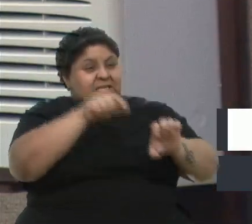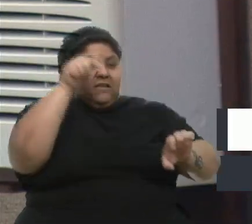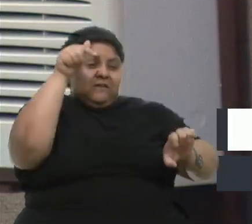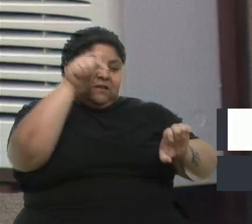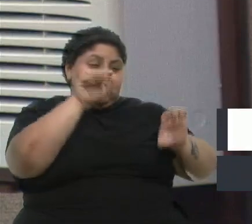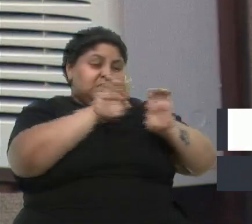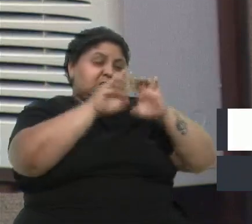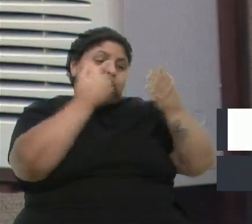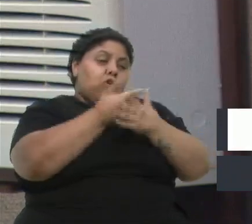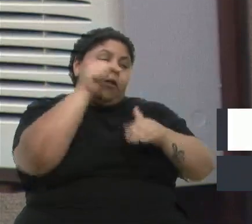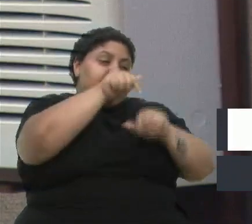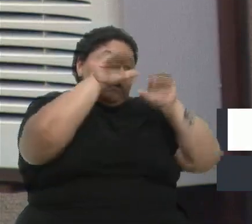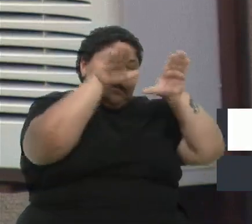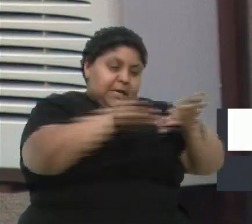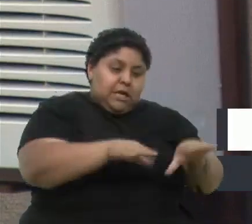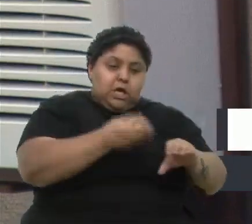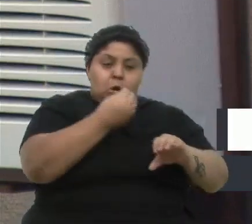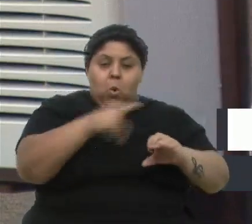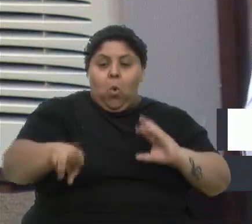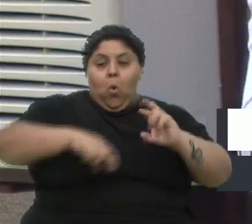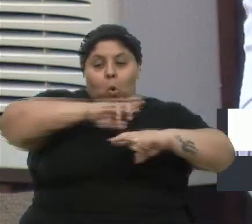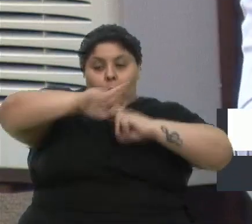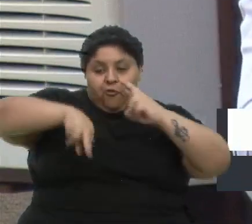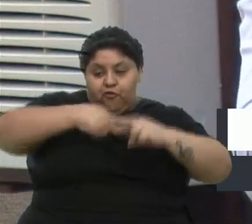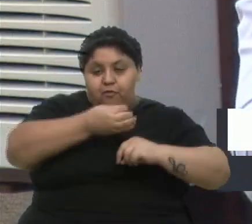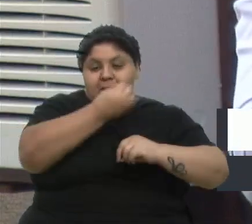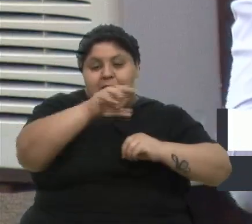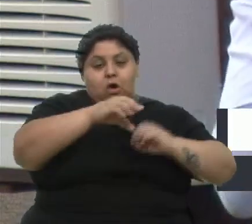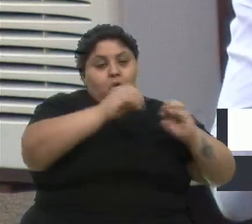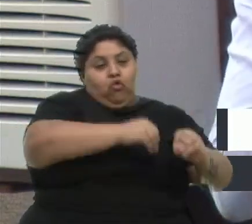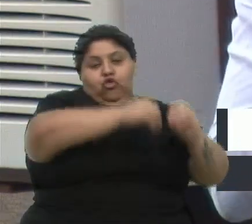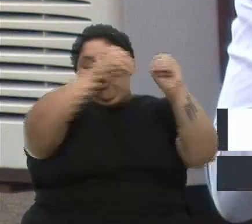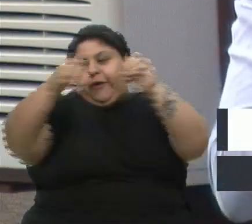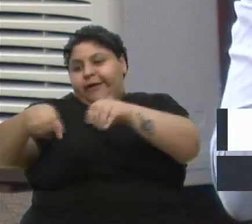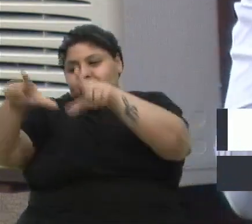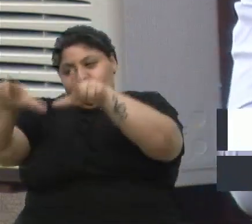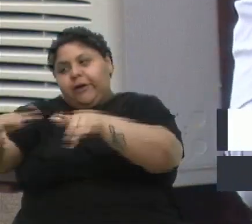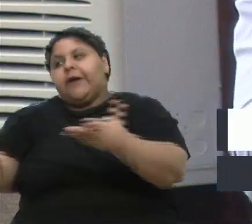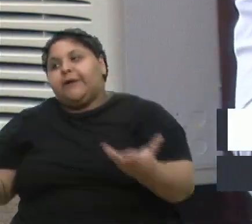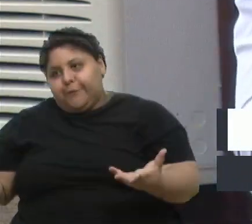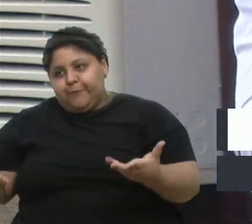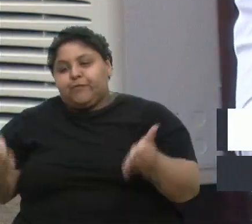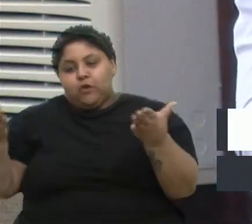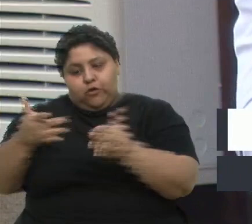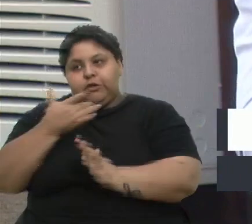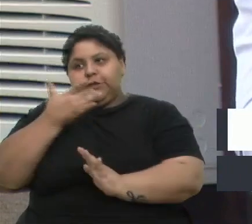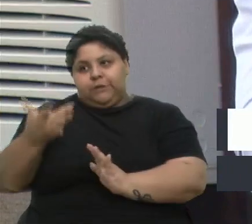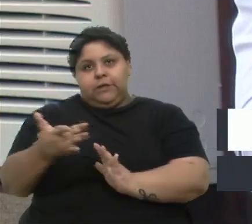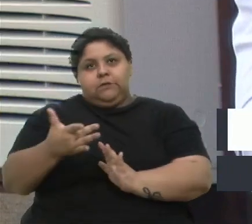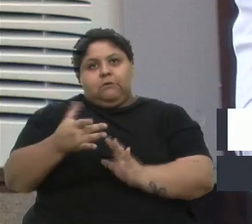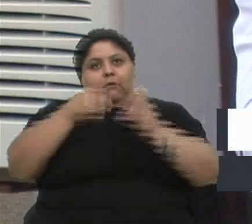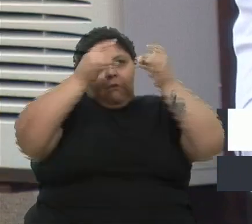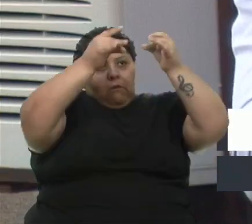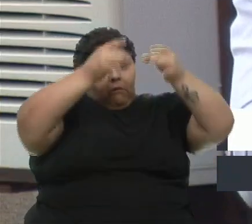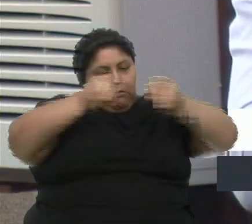se a escola vai ser reformada, se vai para o outro local. Então, hoje à tarde, vamos ter mais elementos para